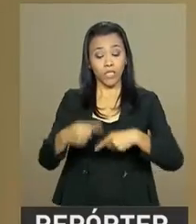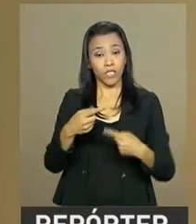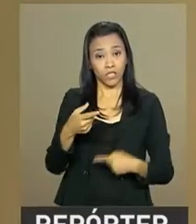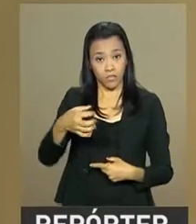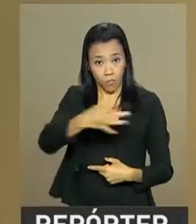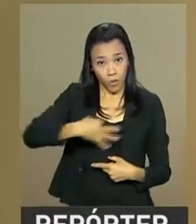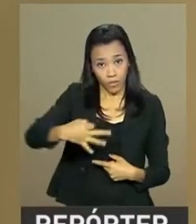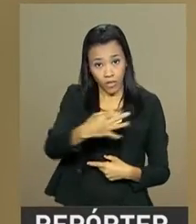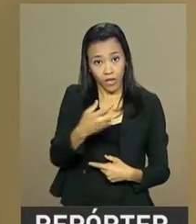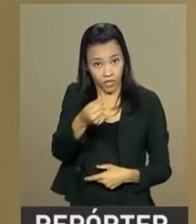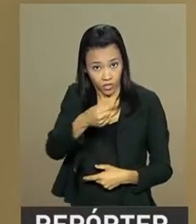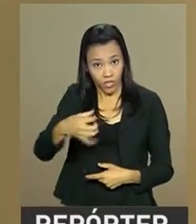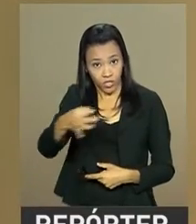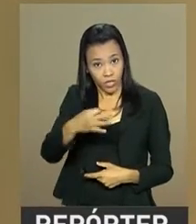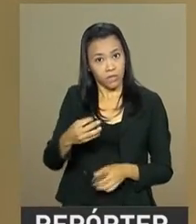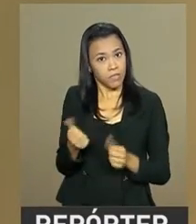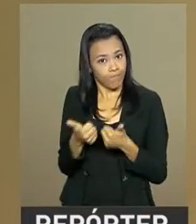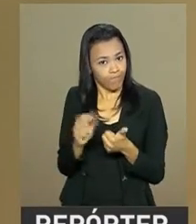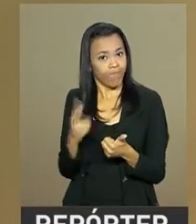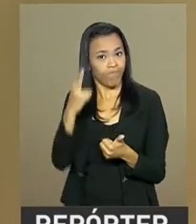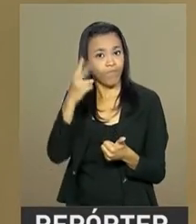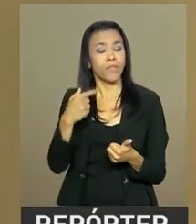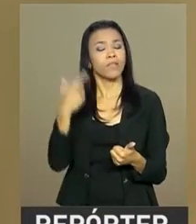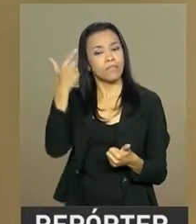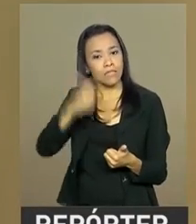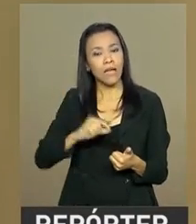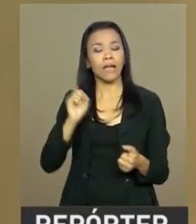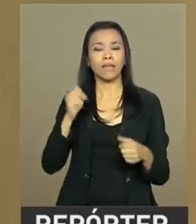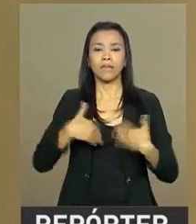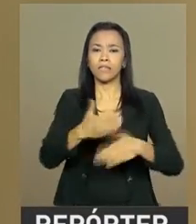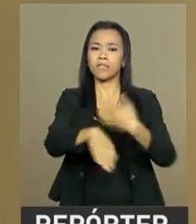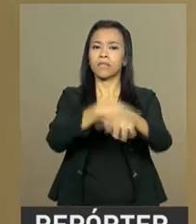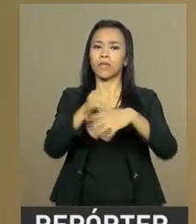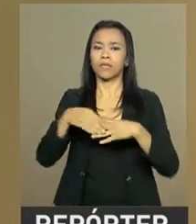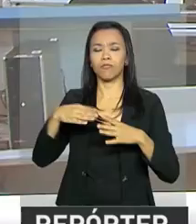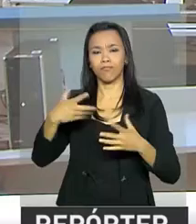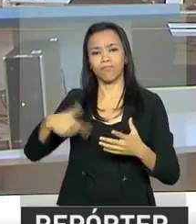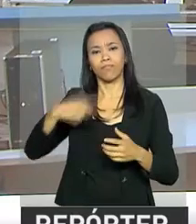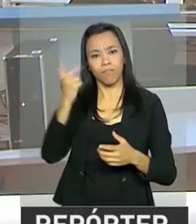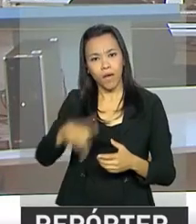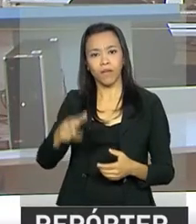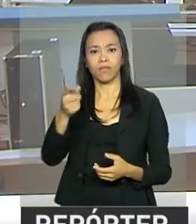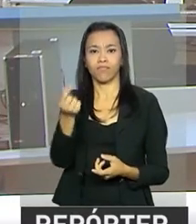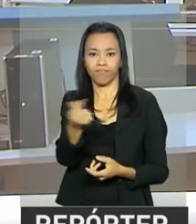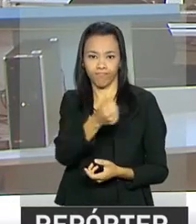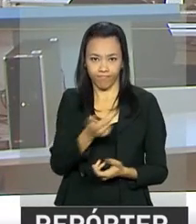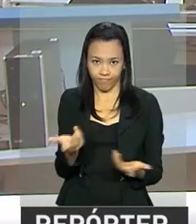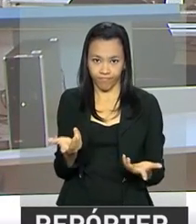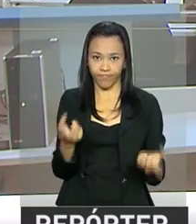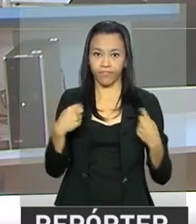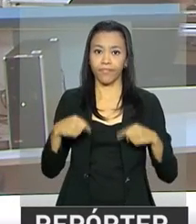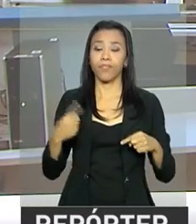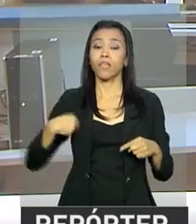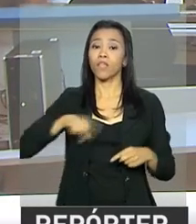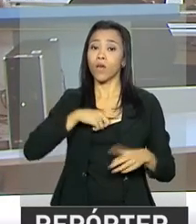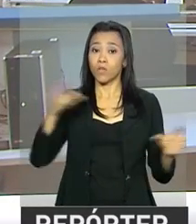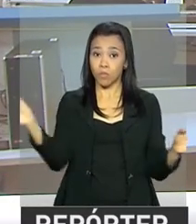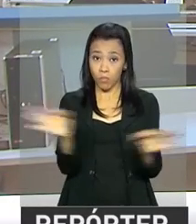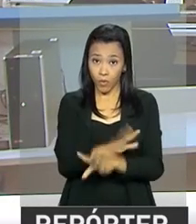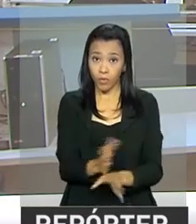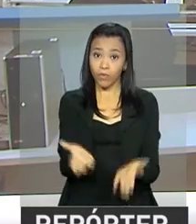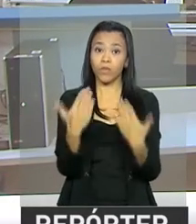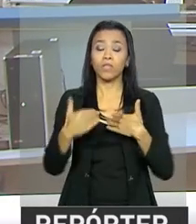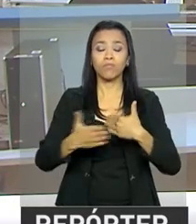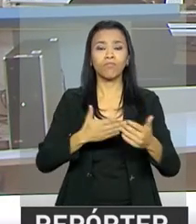isso não podemos gerar mais crescimento mais gastar e mais renda e nós ficamos por aqui voltamos a qualquer